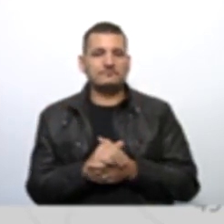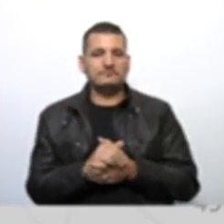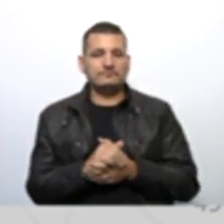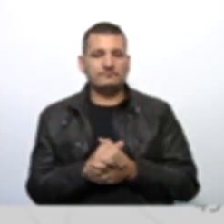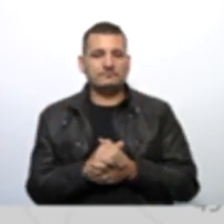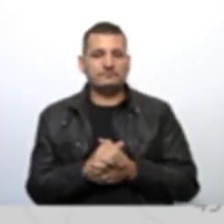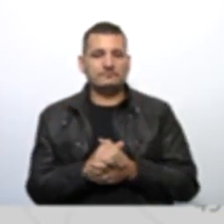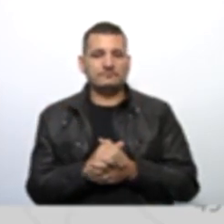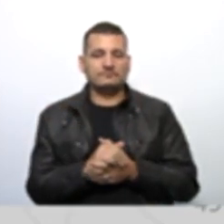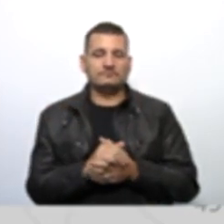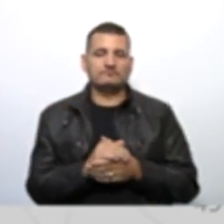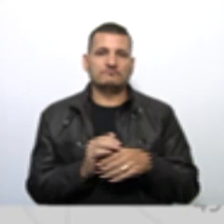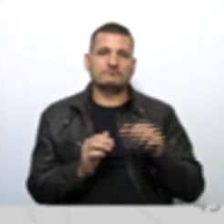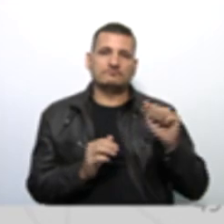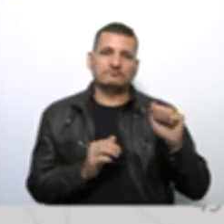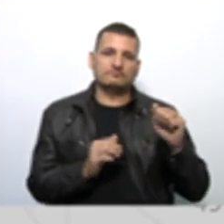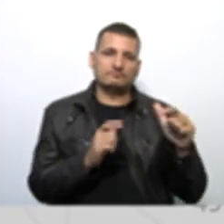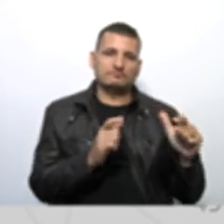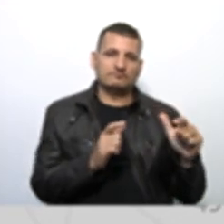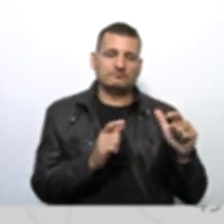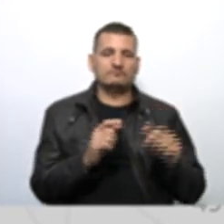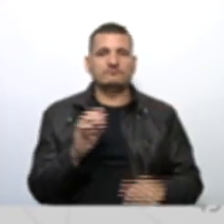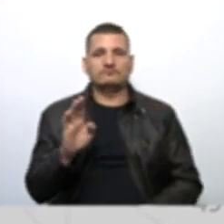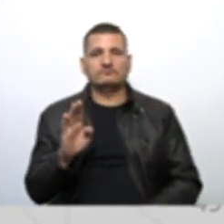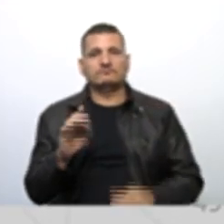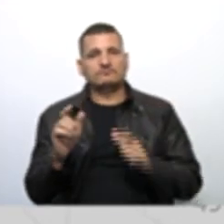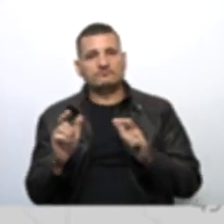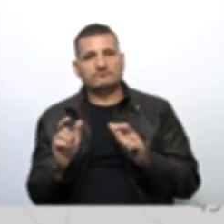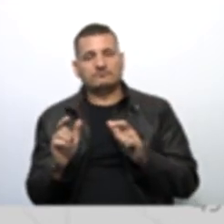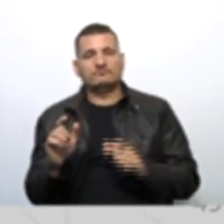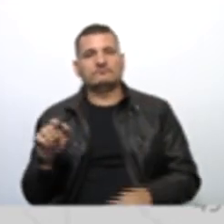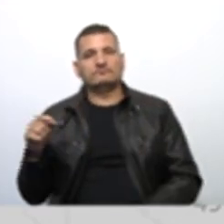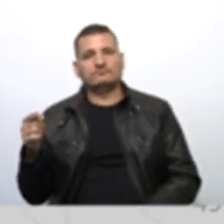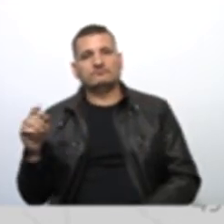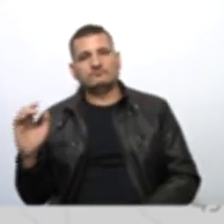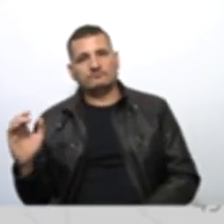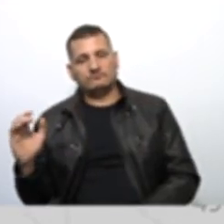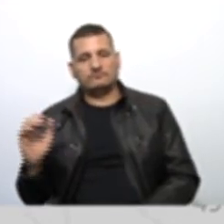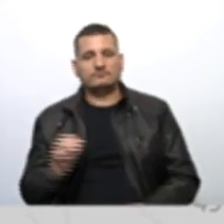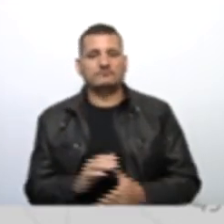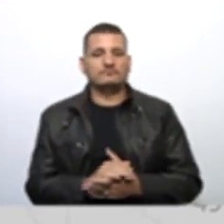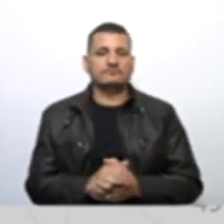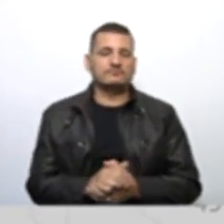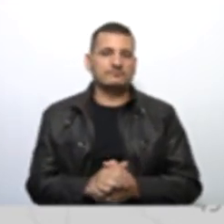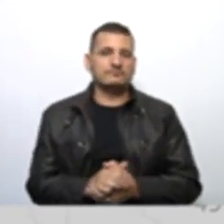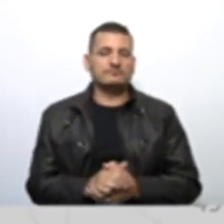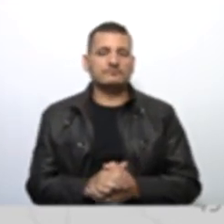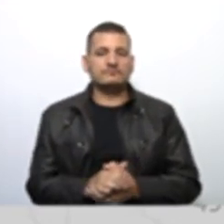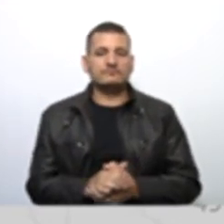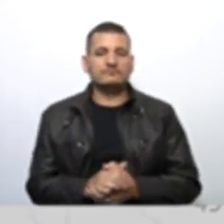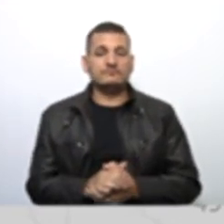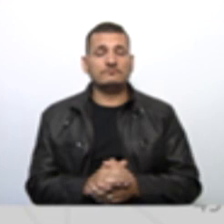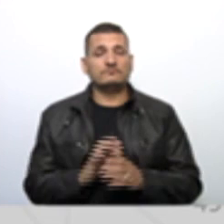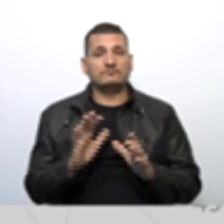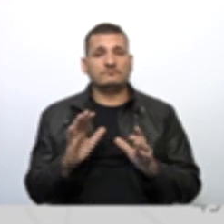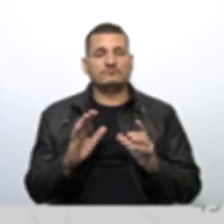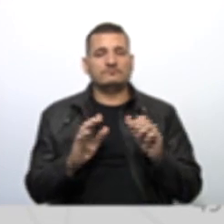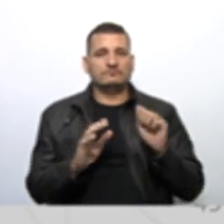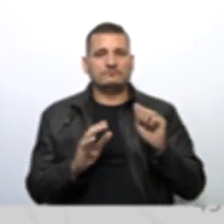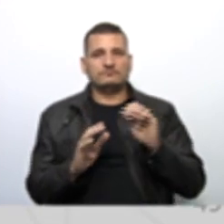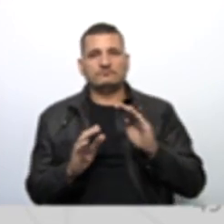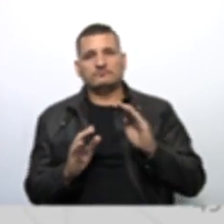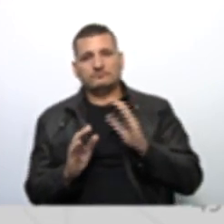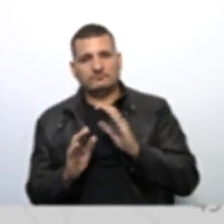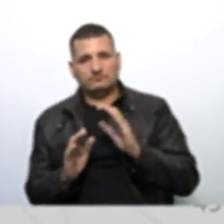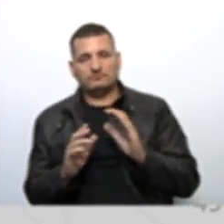num bairro A, bairro B, bairro C, ok? Porém, todas essas conexões dessa